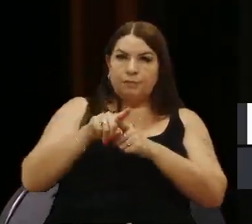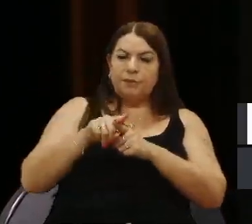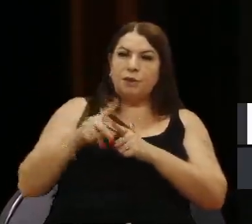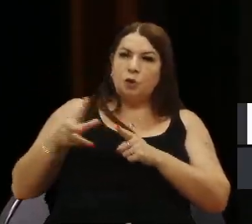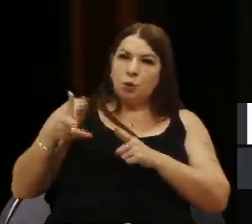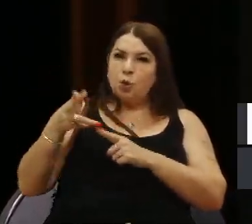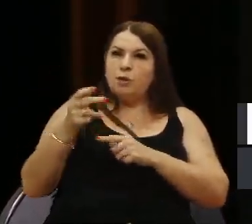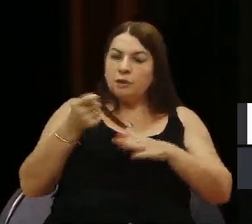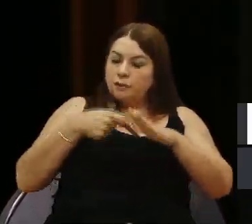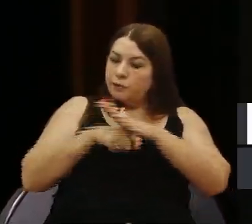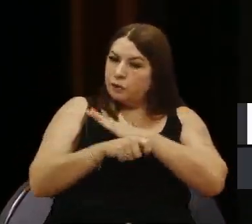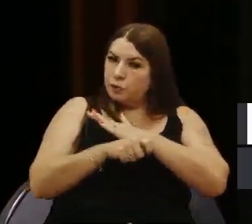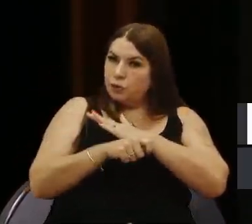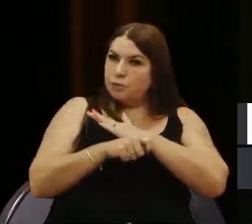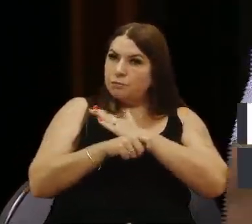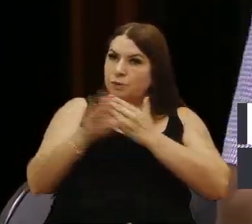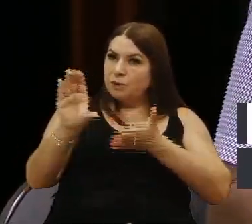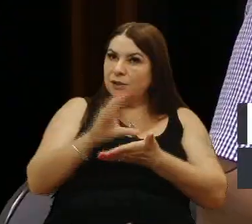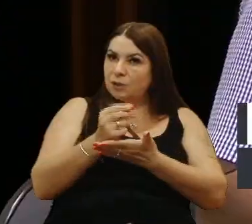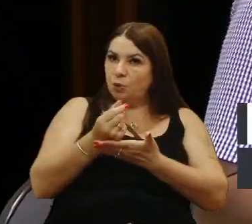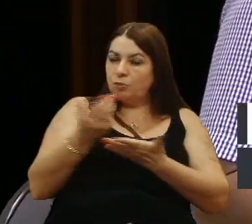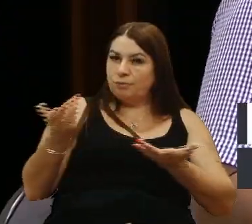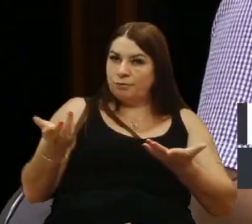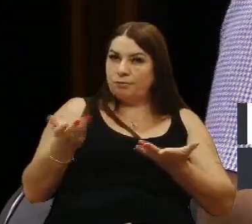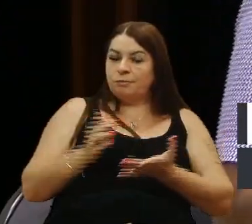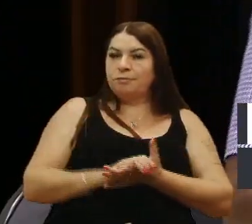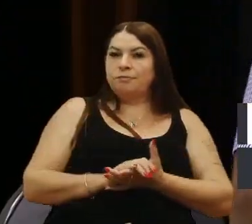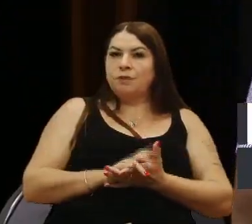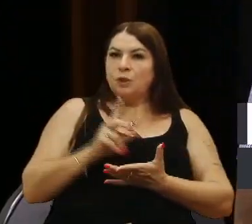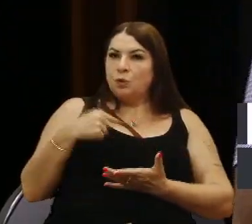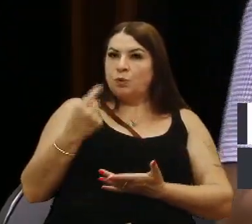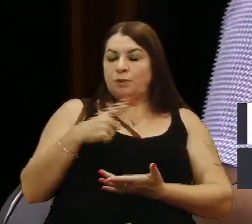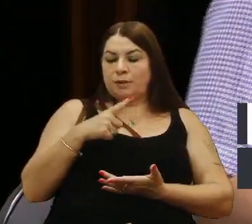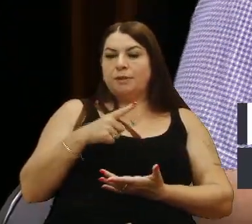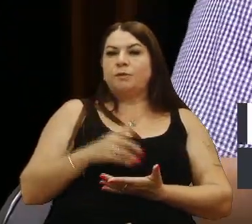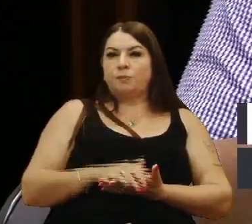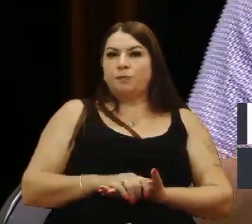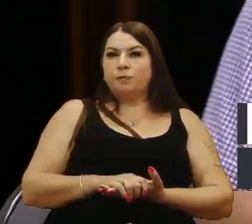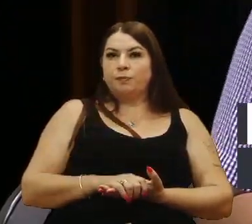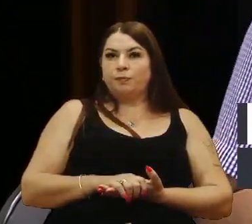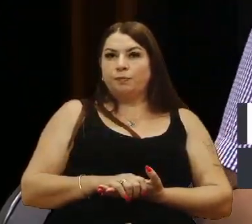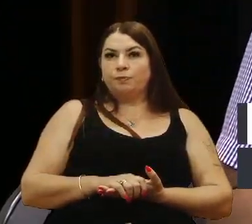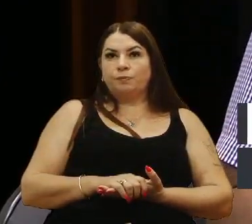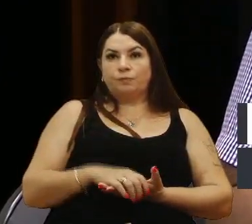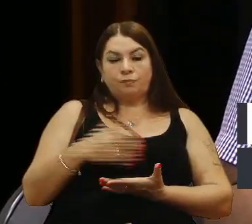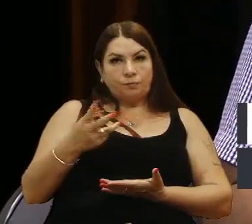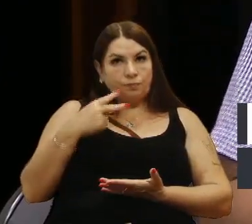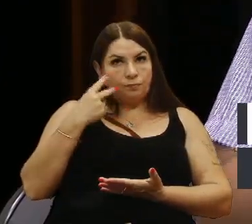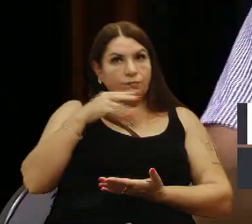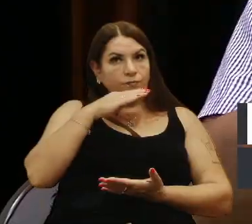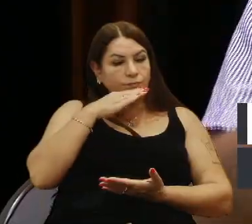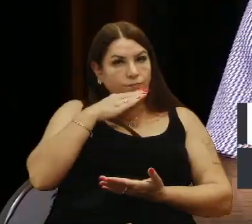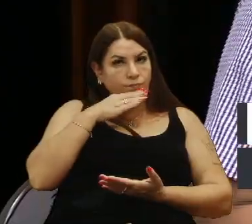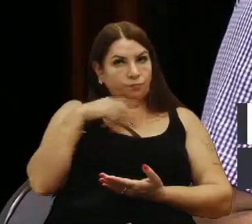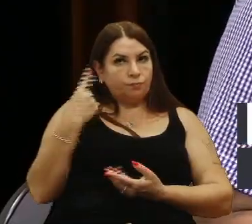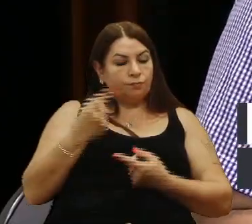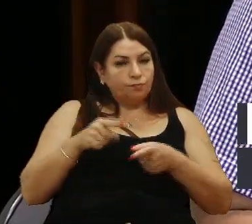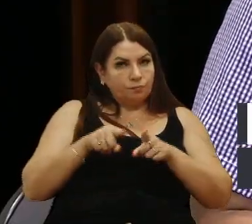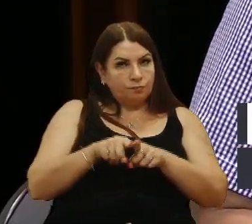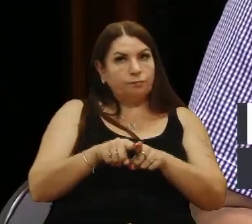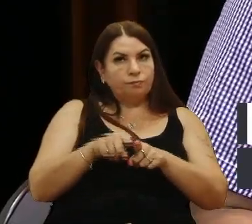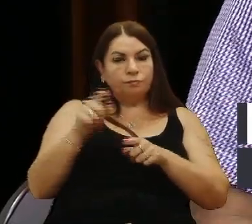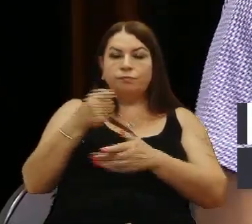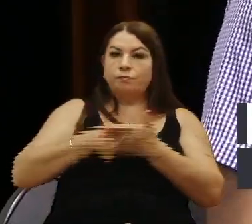corta investimentos e recursos. E nós temos, e aí, vereador Bortola, nós somos parceiros